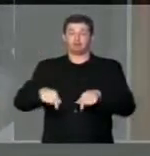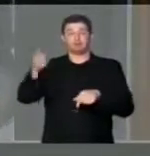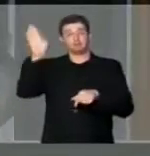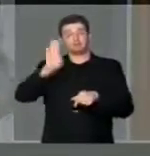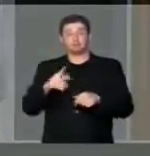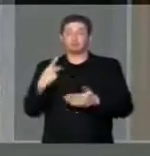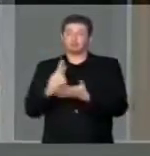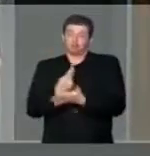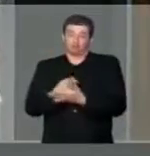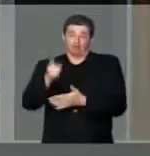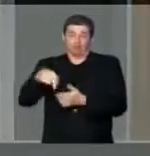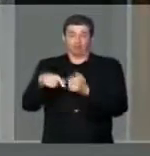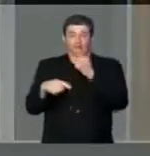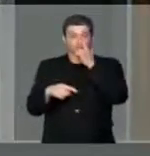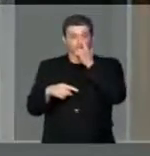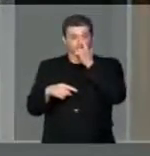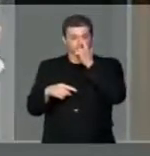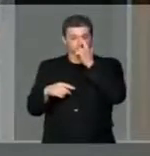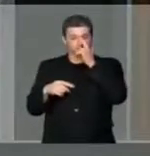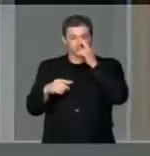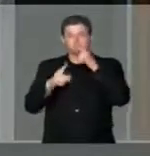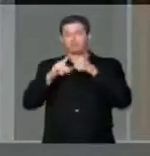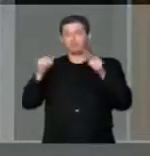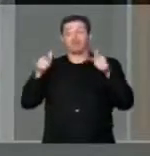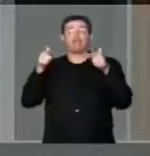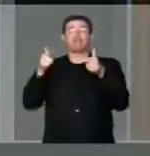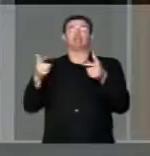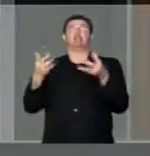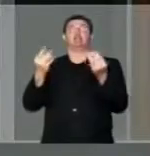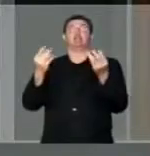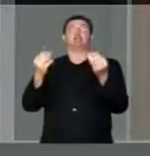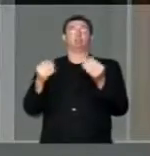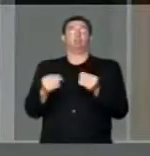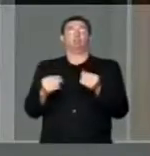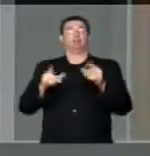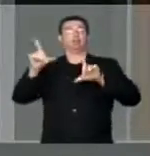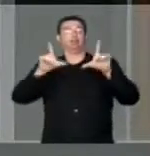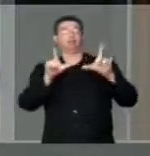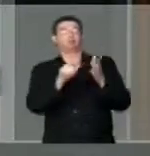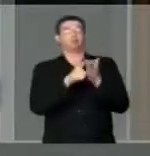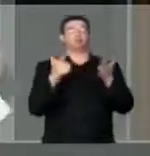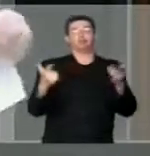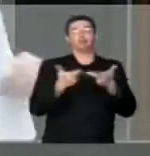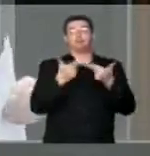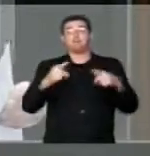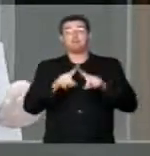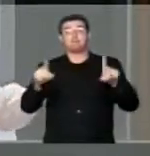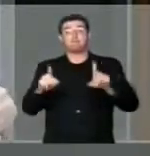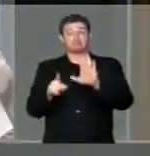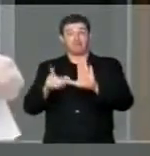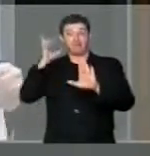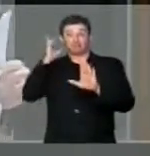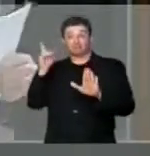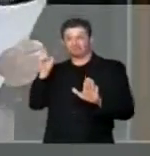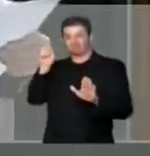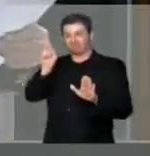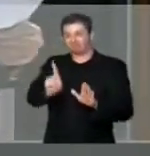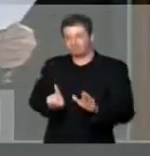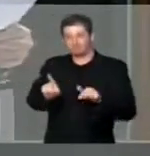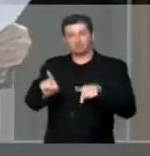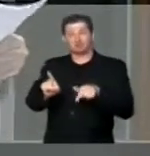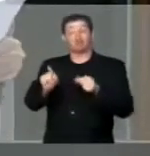nosso país e que se critica tanto nos meios de comunicação de massa. E quando a Dilma chega aqui, ela vai